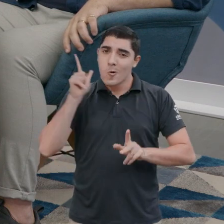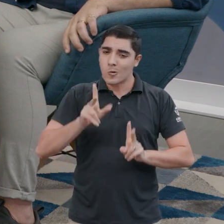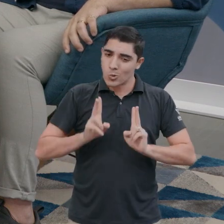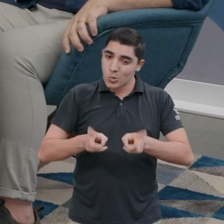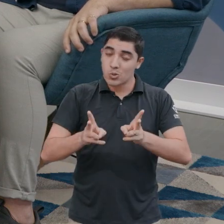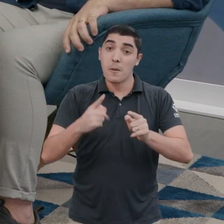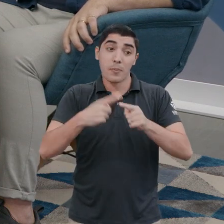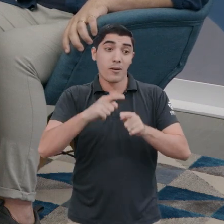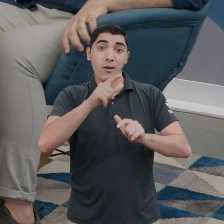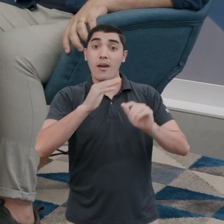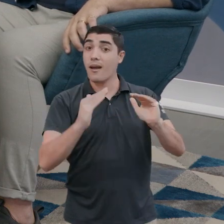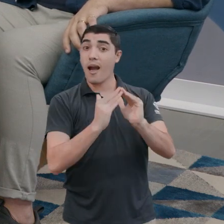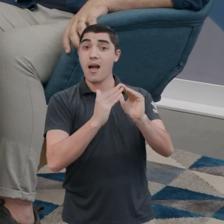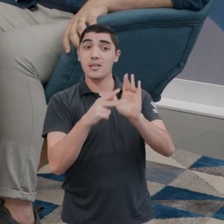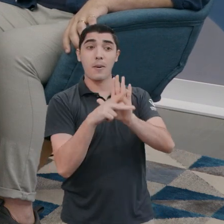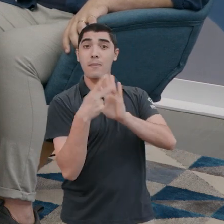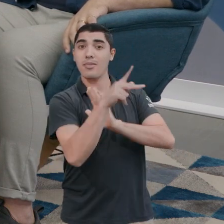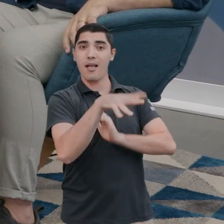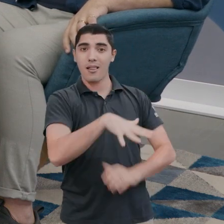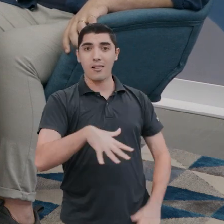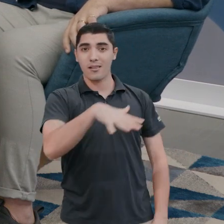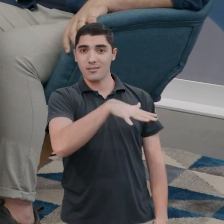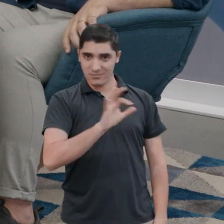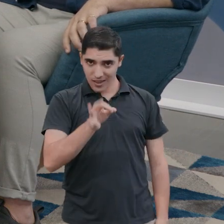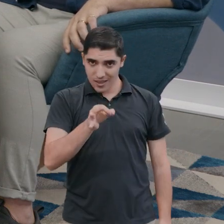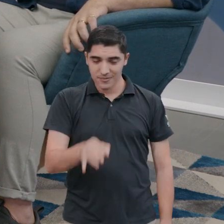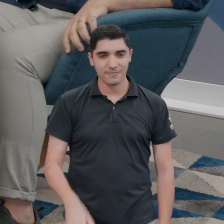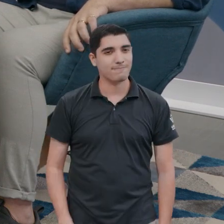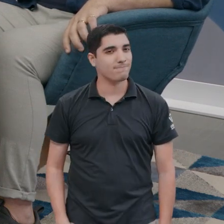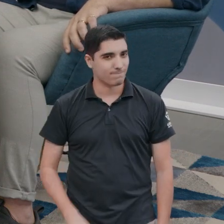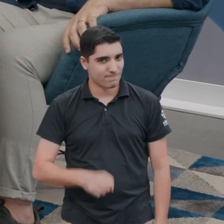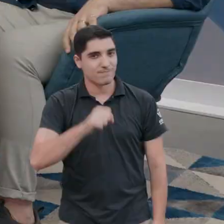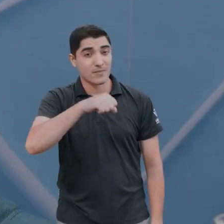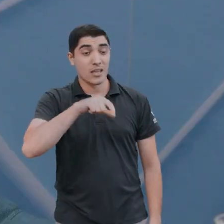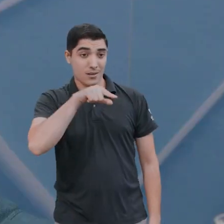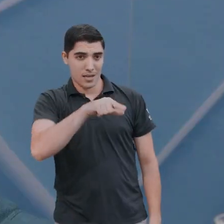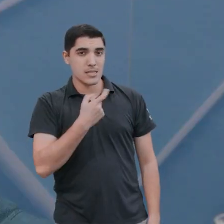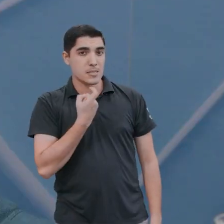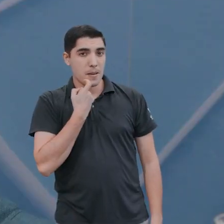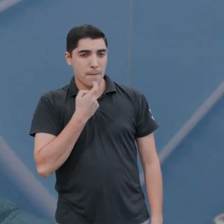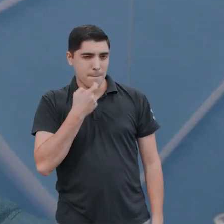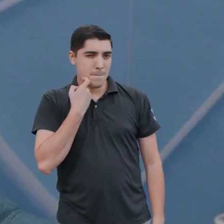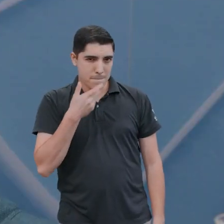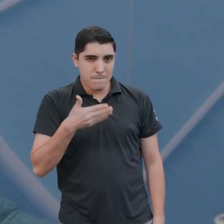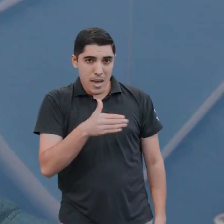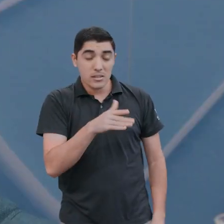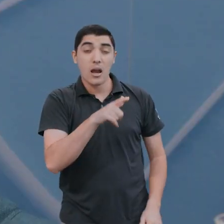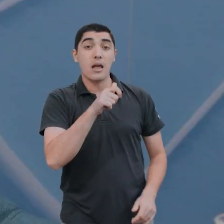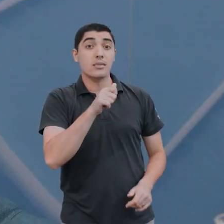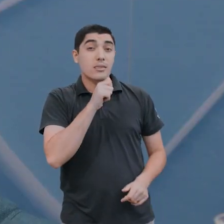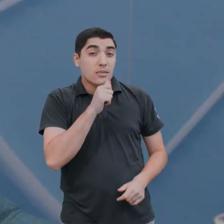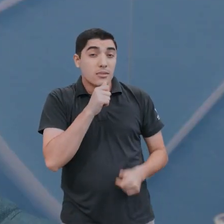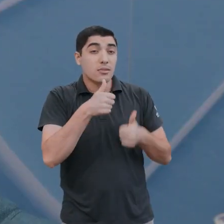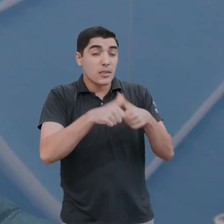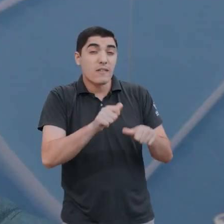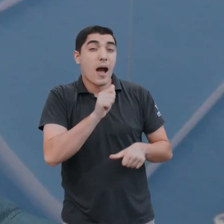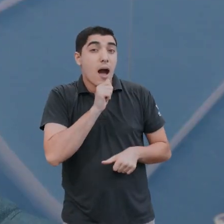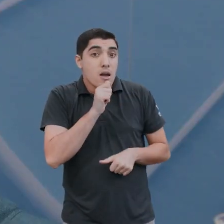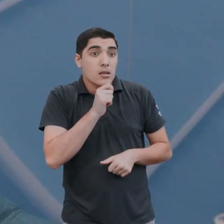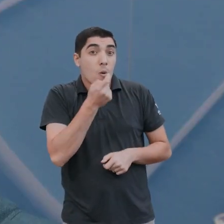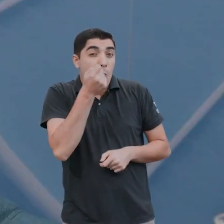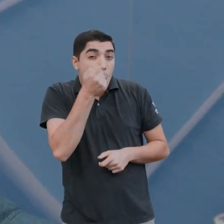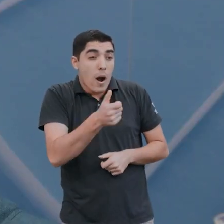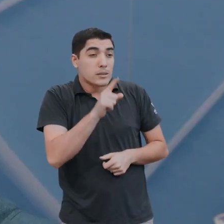fato, no território que é deles, né? Com certeza. Inclusive, o pirarucu era um peixe que estava em ameaça de